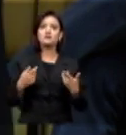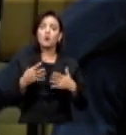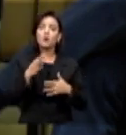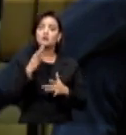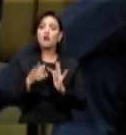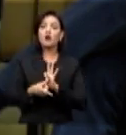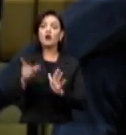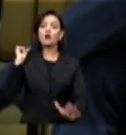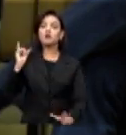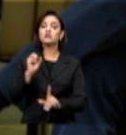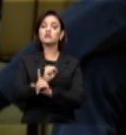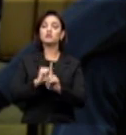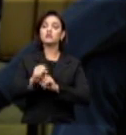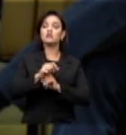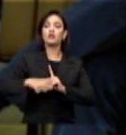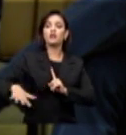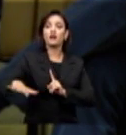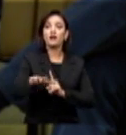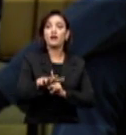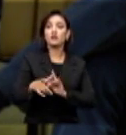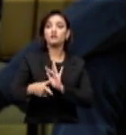pela sociedade.